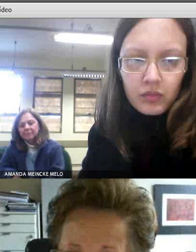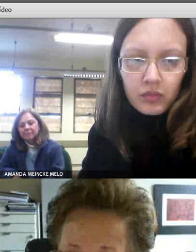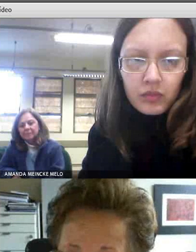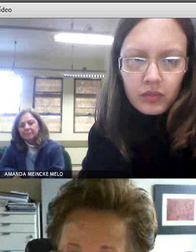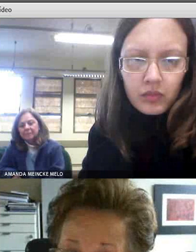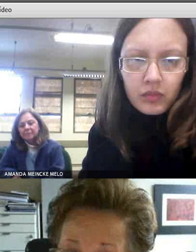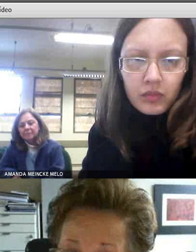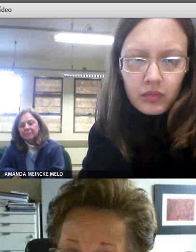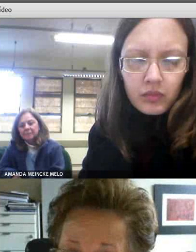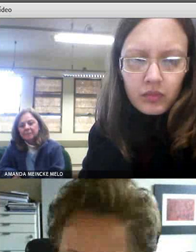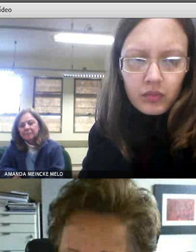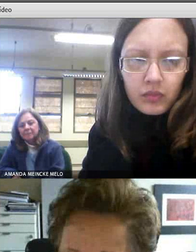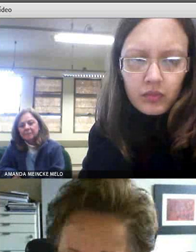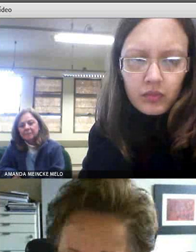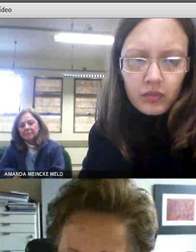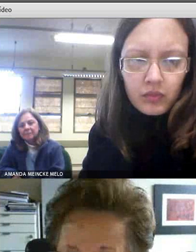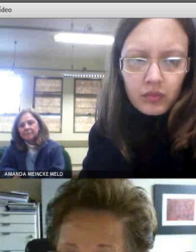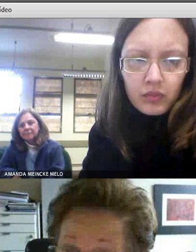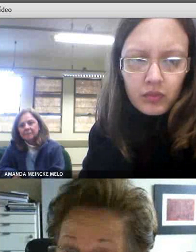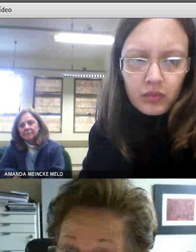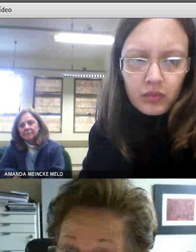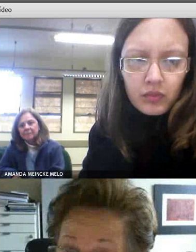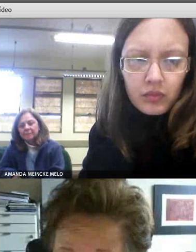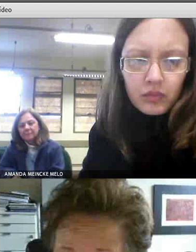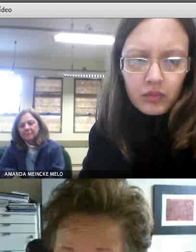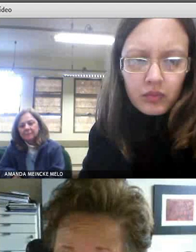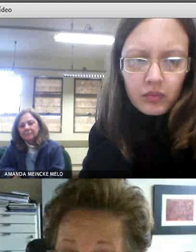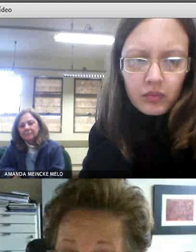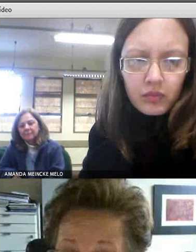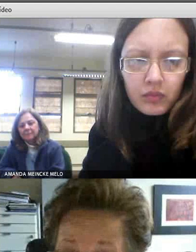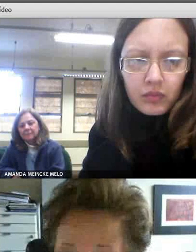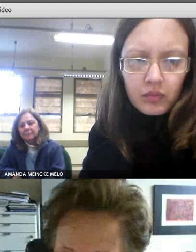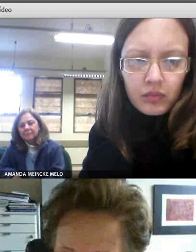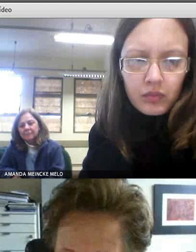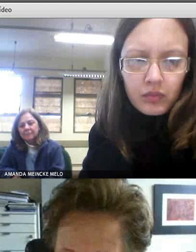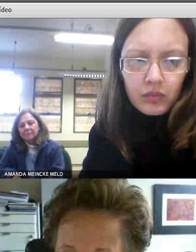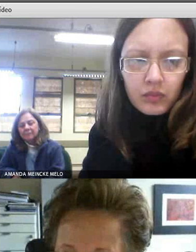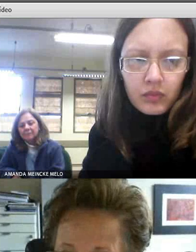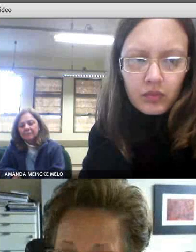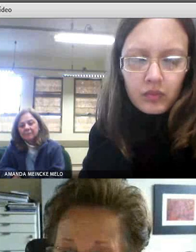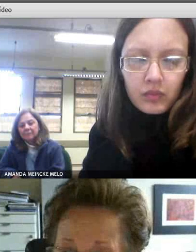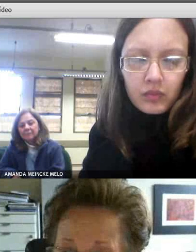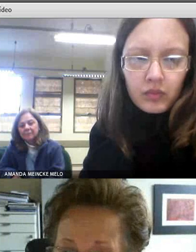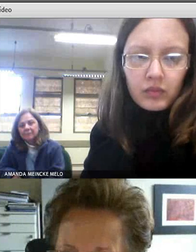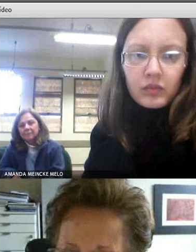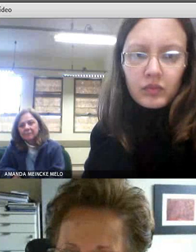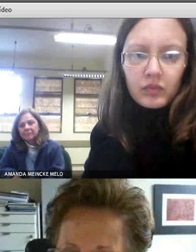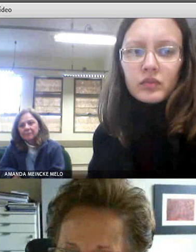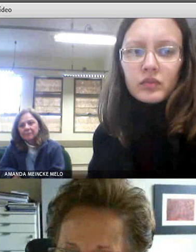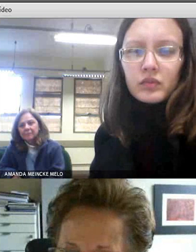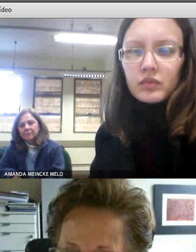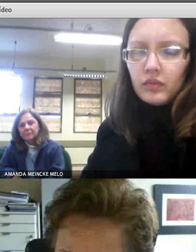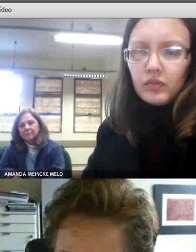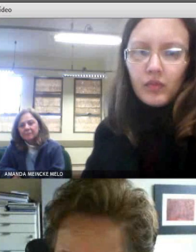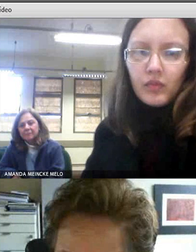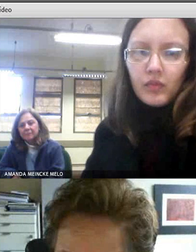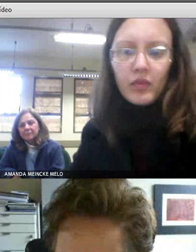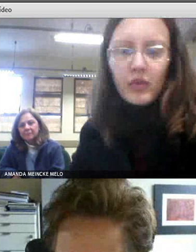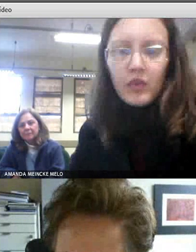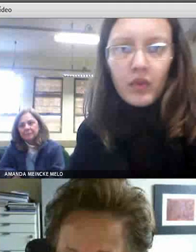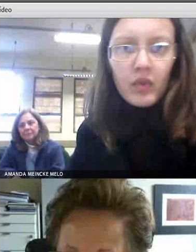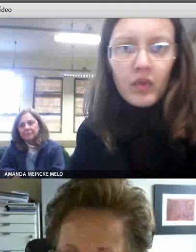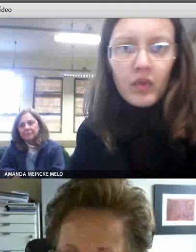aprendizagem, eu orientei uma tese na Universidade de Passo Fundo, Juliano Tonezer. Ele, com a equipe dele, de